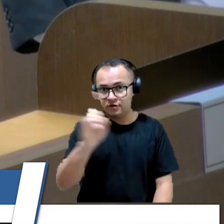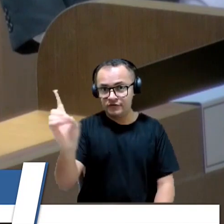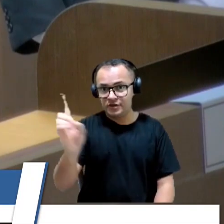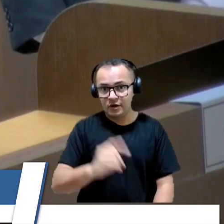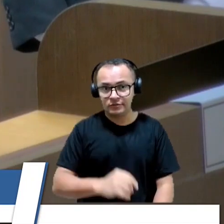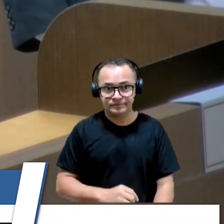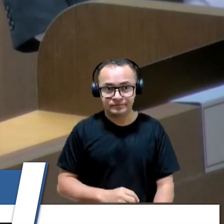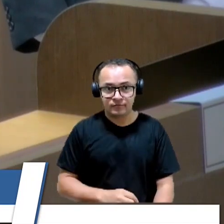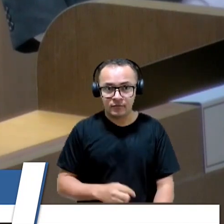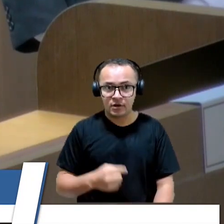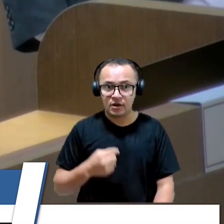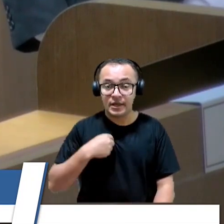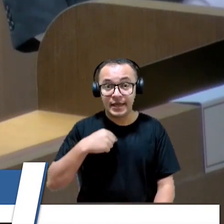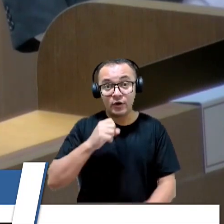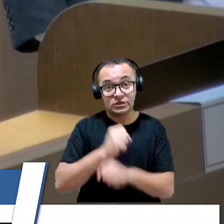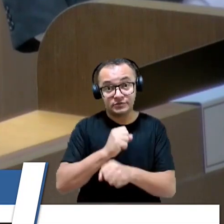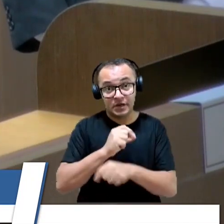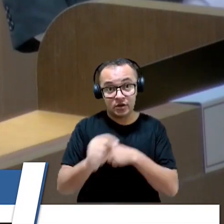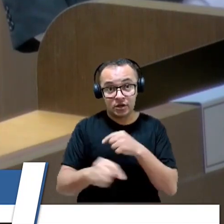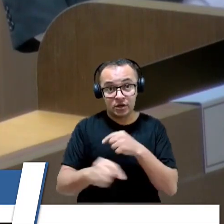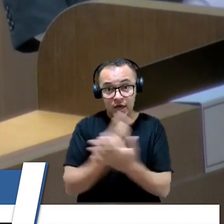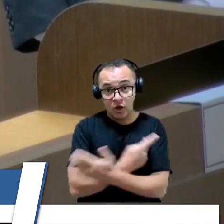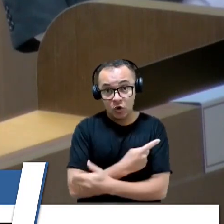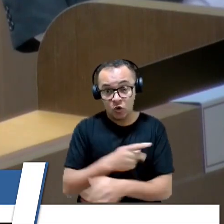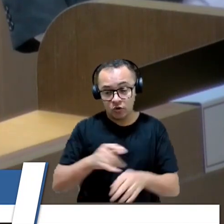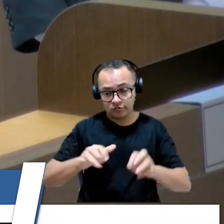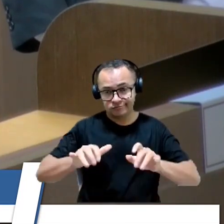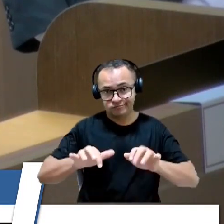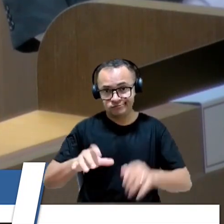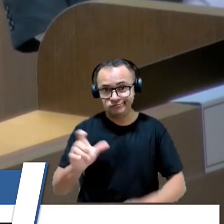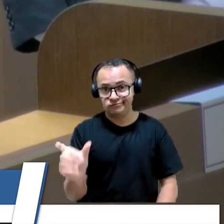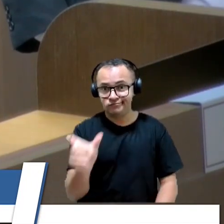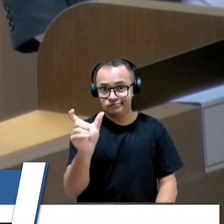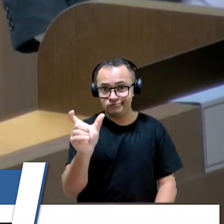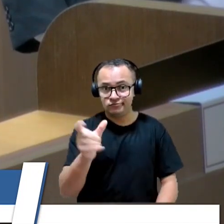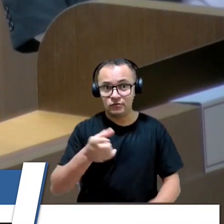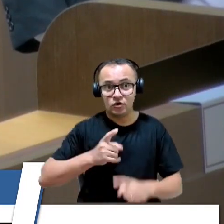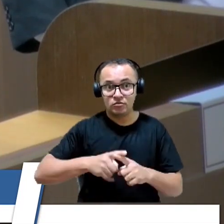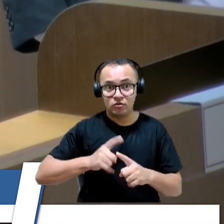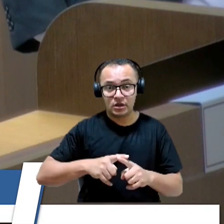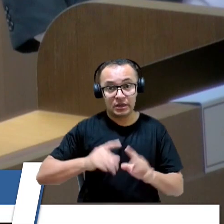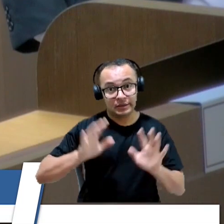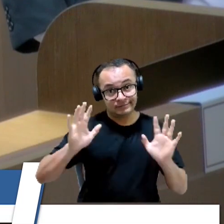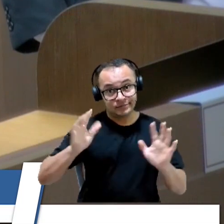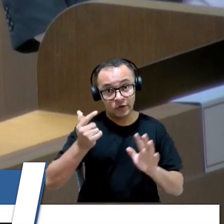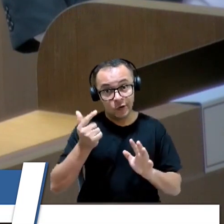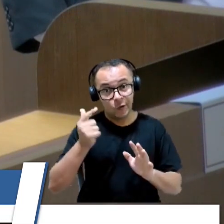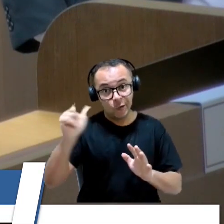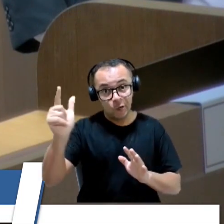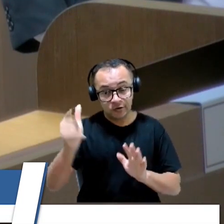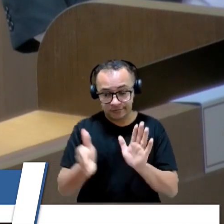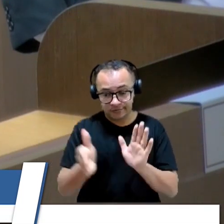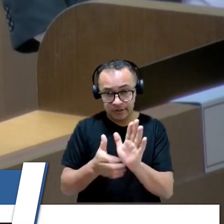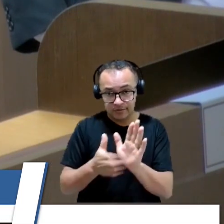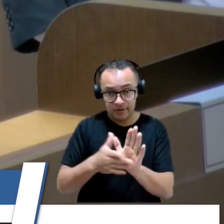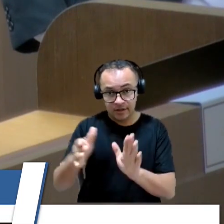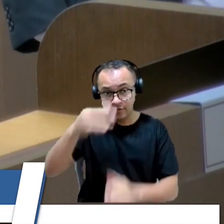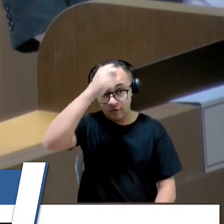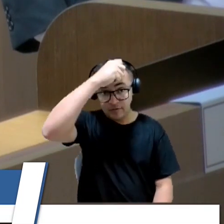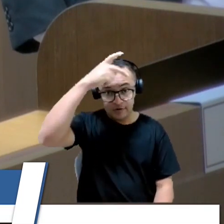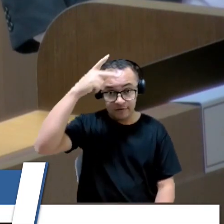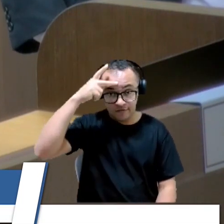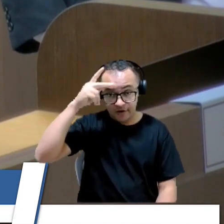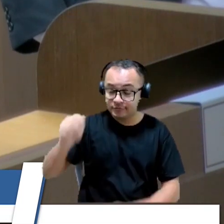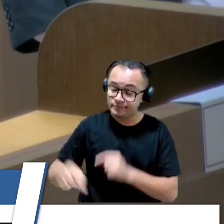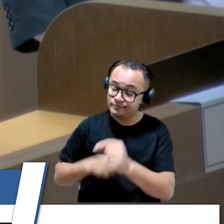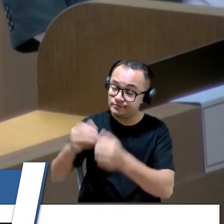tenha sido um erro de grafia, excelência, porque eu acho que não tem mais caminhamento. Outra coisa que eu levei para o prefeito foi que nós extinguíssemos a